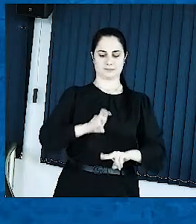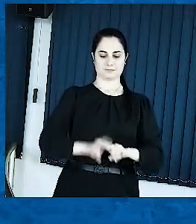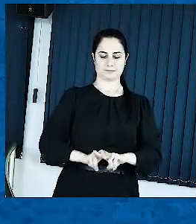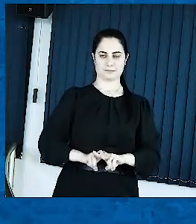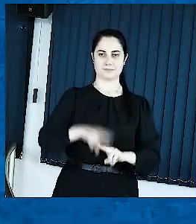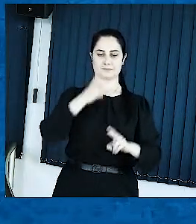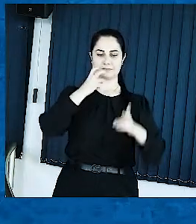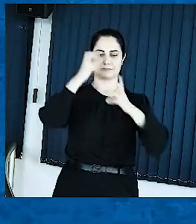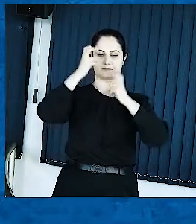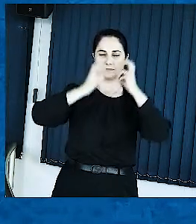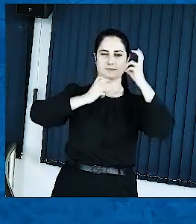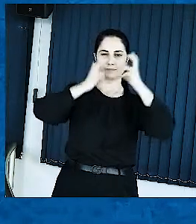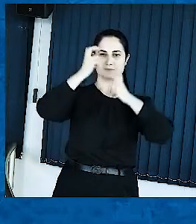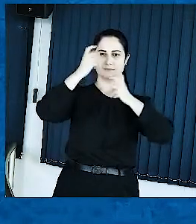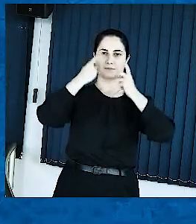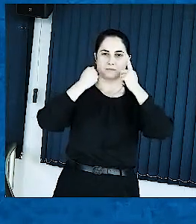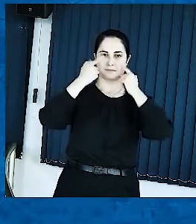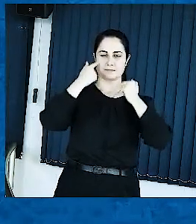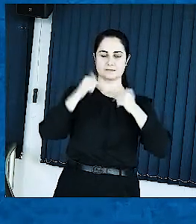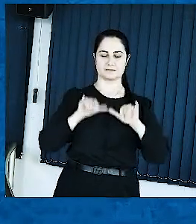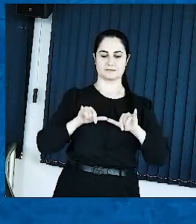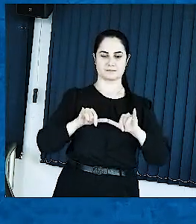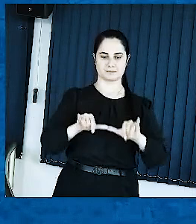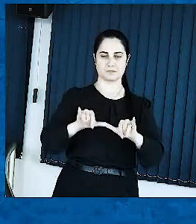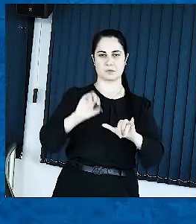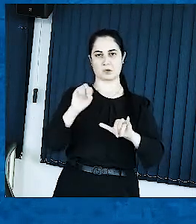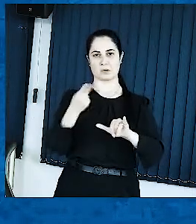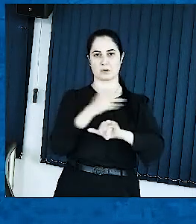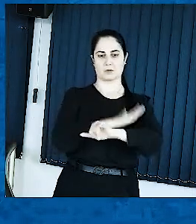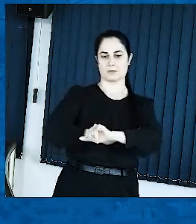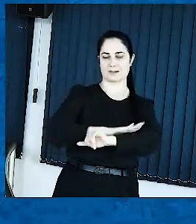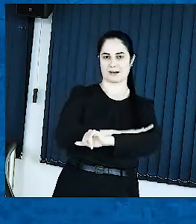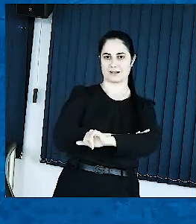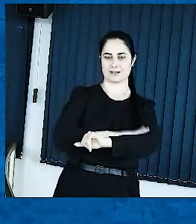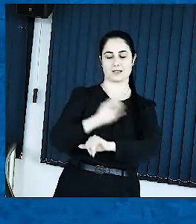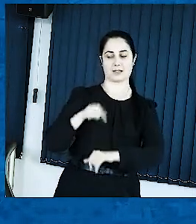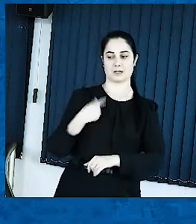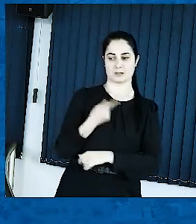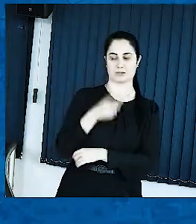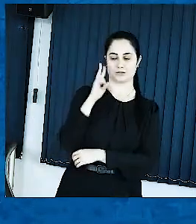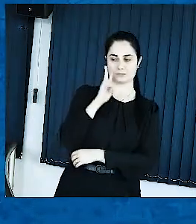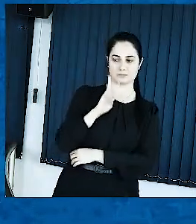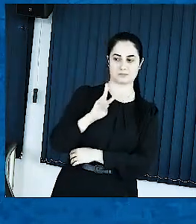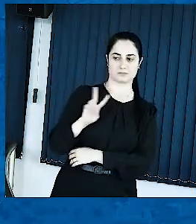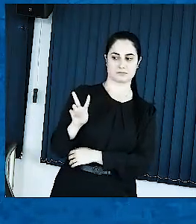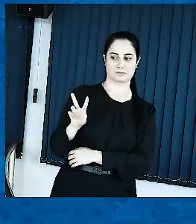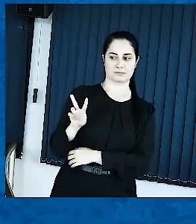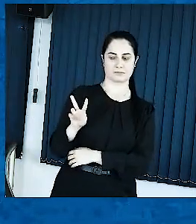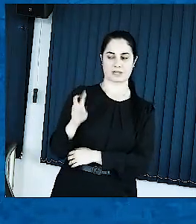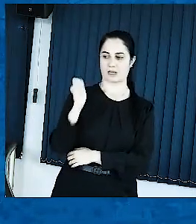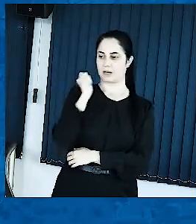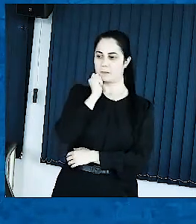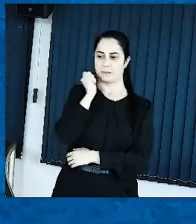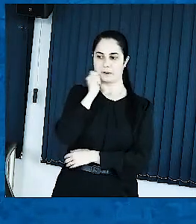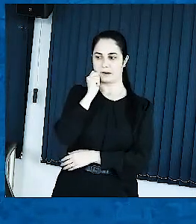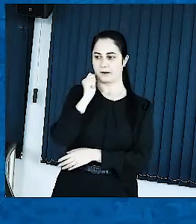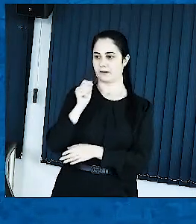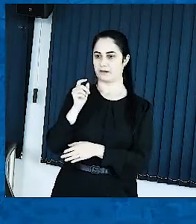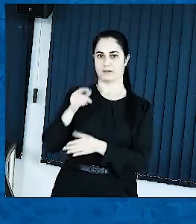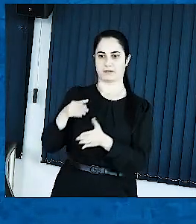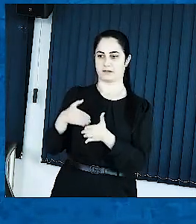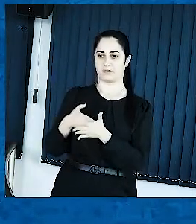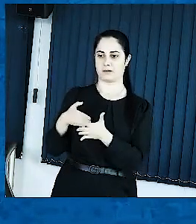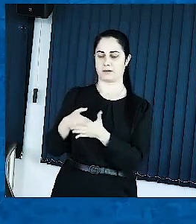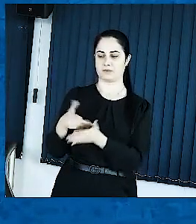Sentada, gritando, se jogando no chão, no supermercado ou numa praça, e a gente fala assim, essa mãe não dá limite para essa